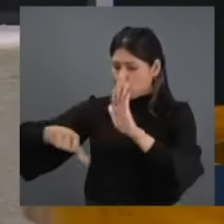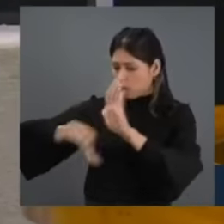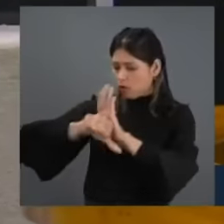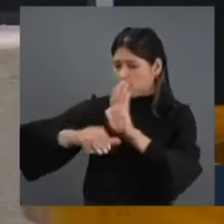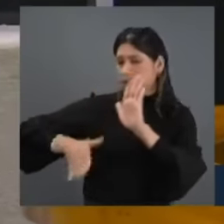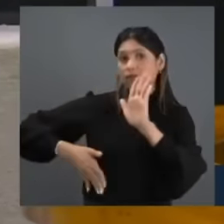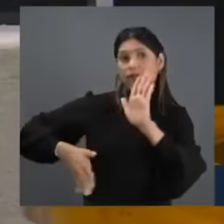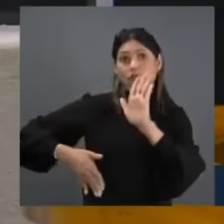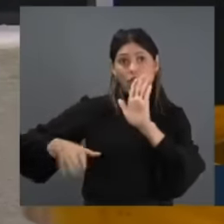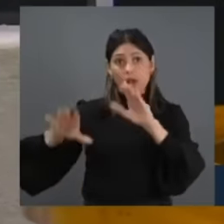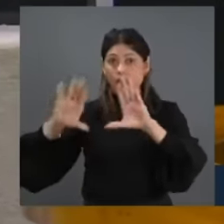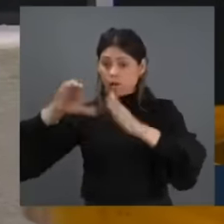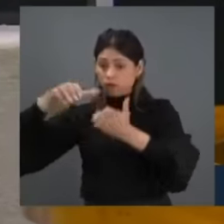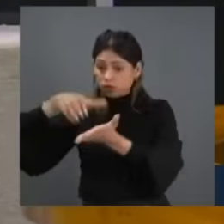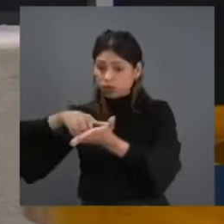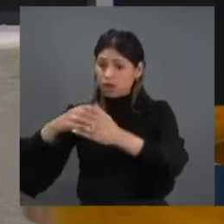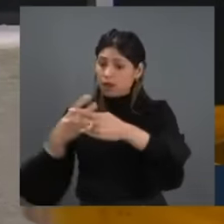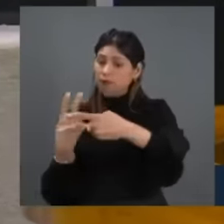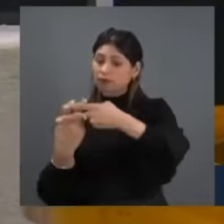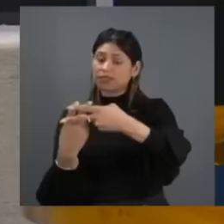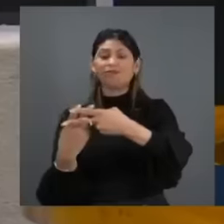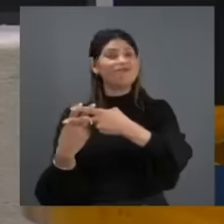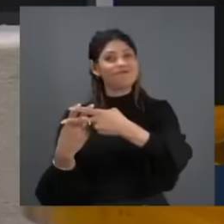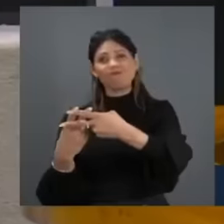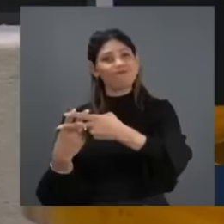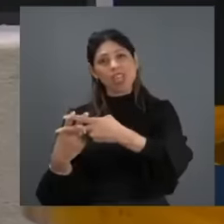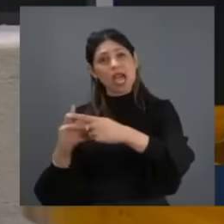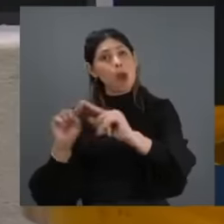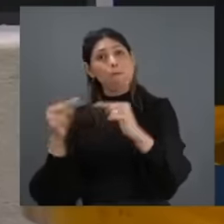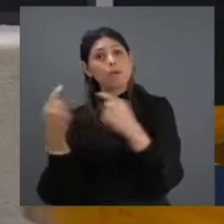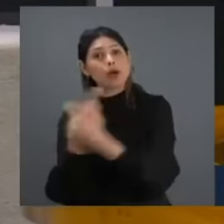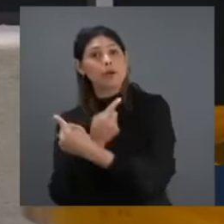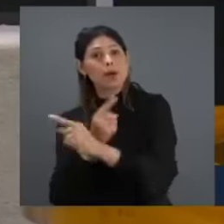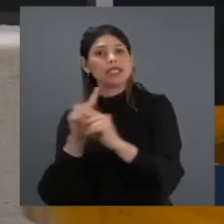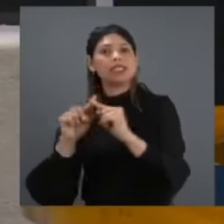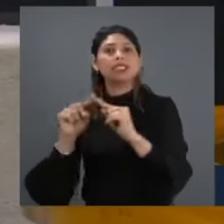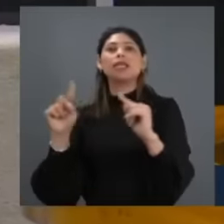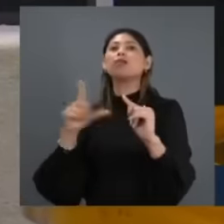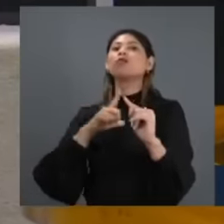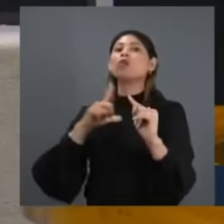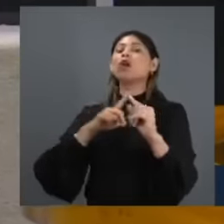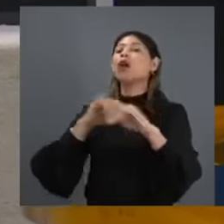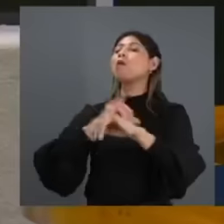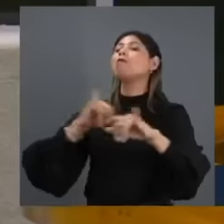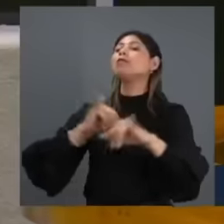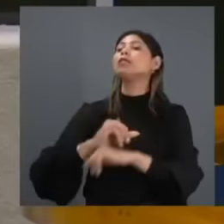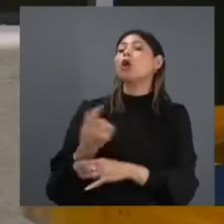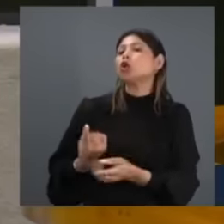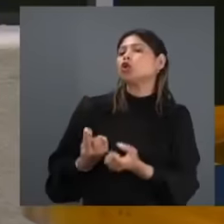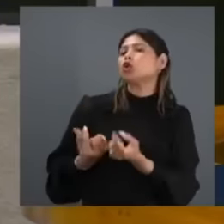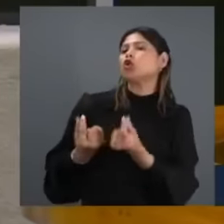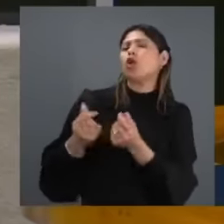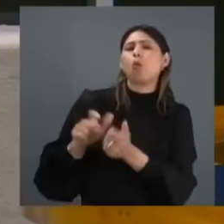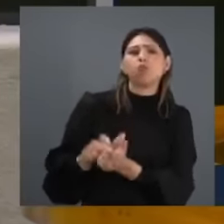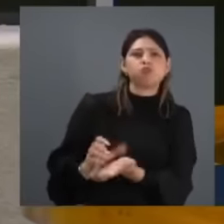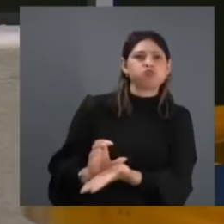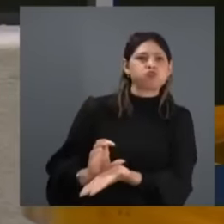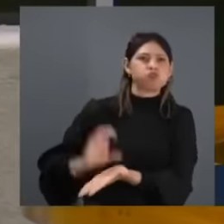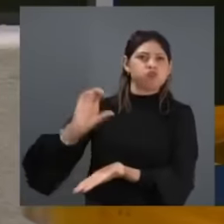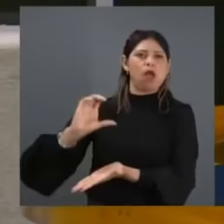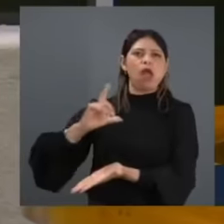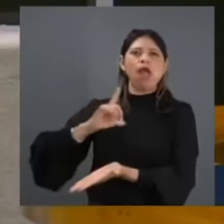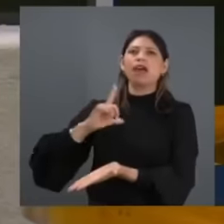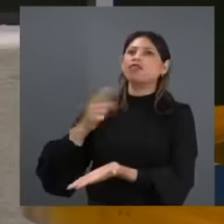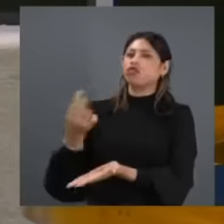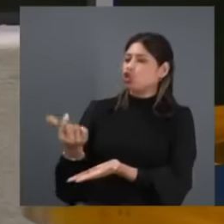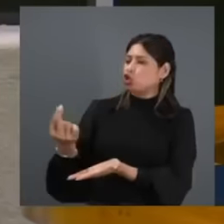dos presídios. Pelo contrário, o que nós temos é um escândalo bilionário revelado pelo Estadão, em que bilhões